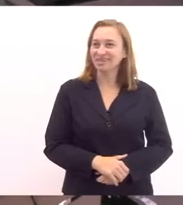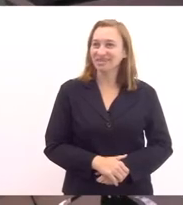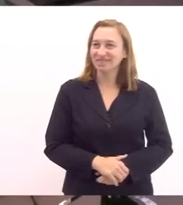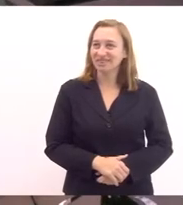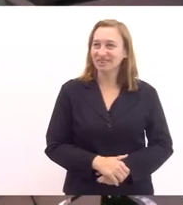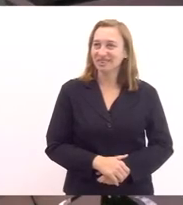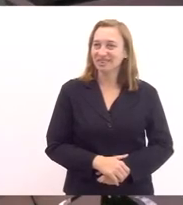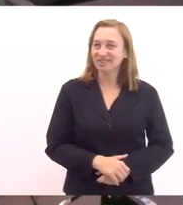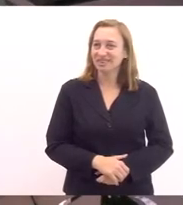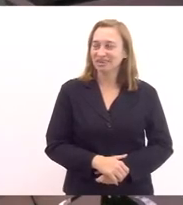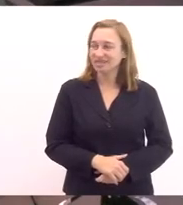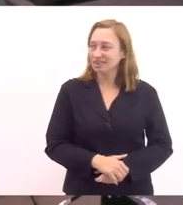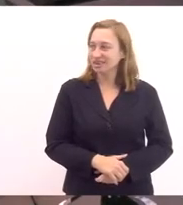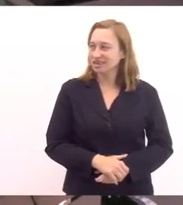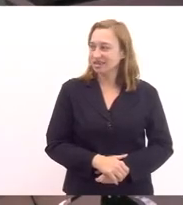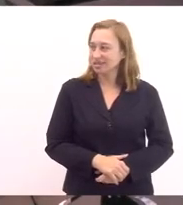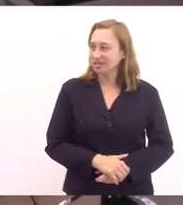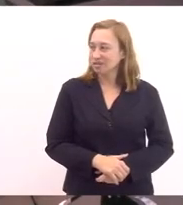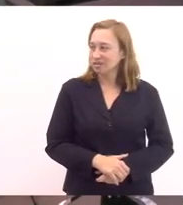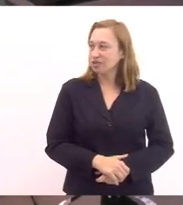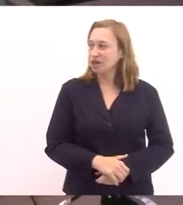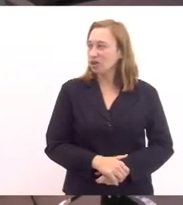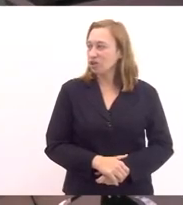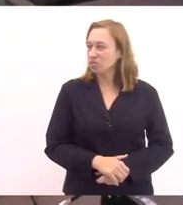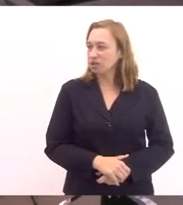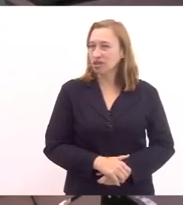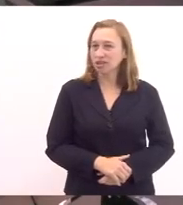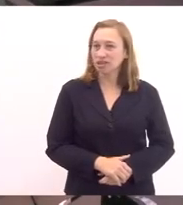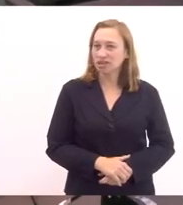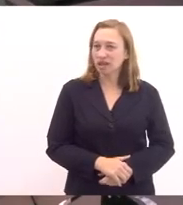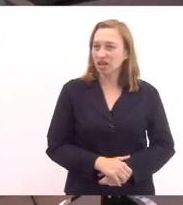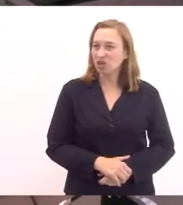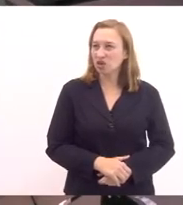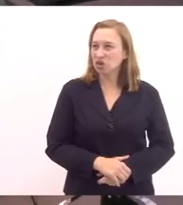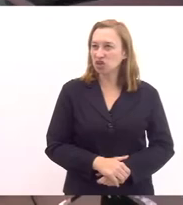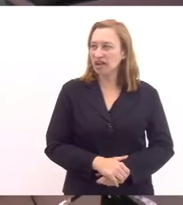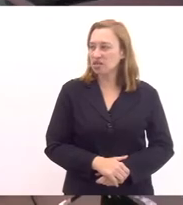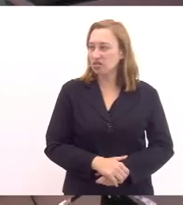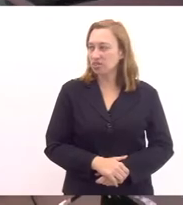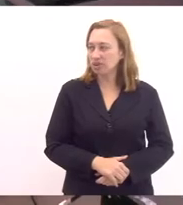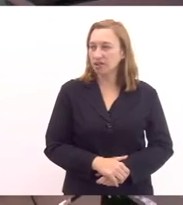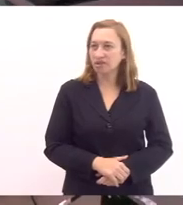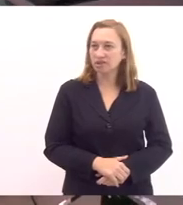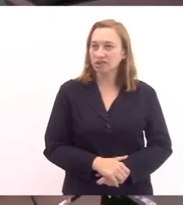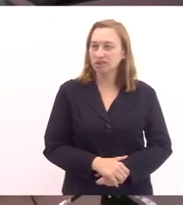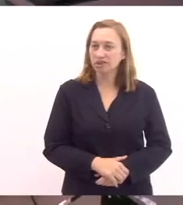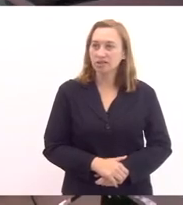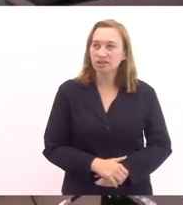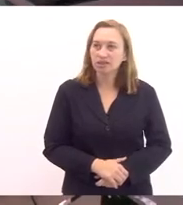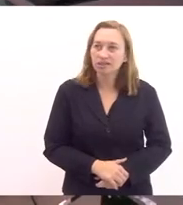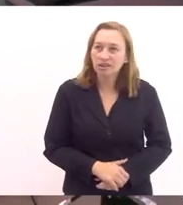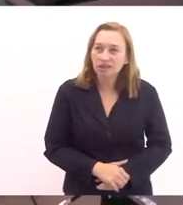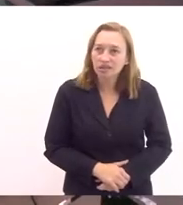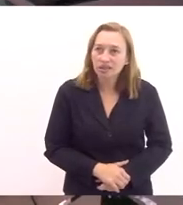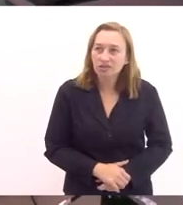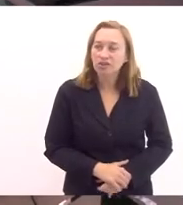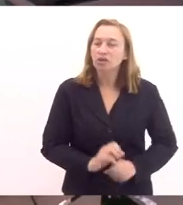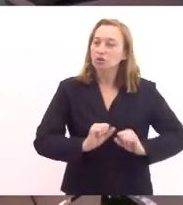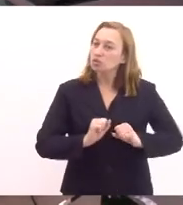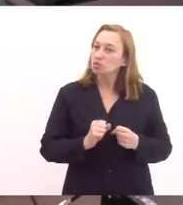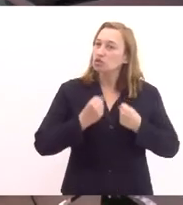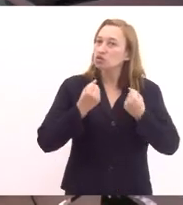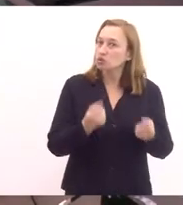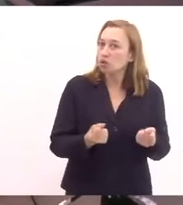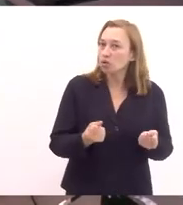falar com Isabela Fialho muito interessante o que você trouxe tá é um